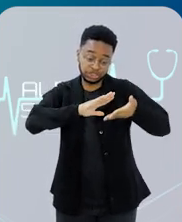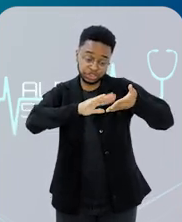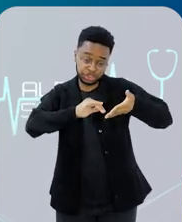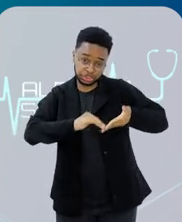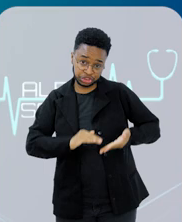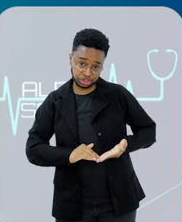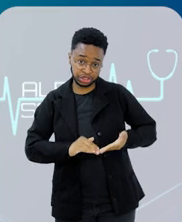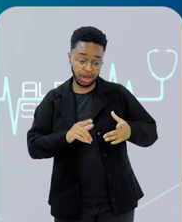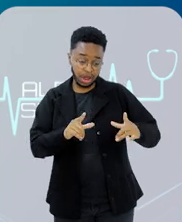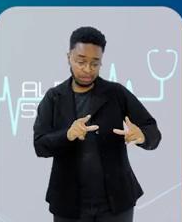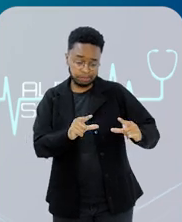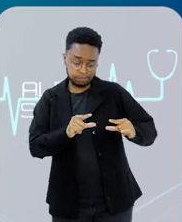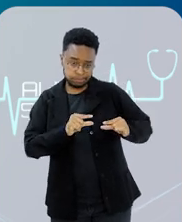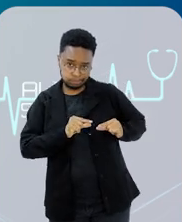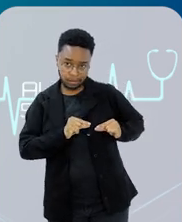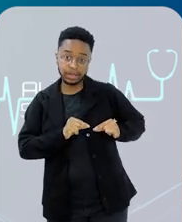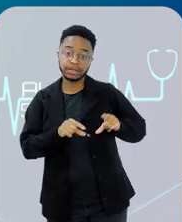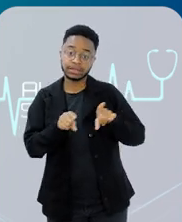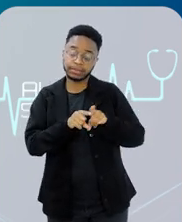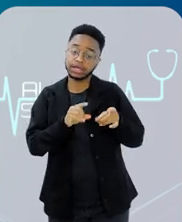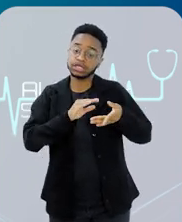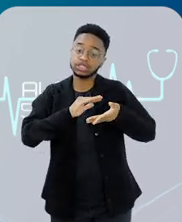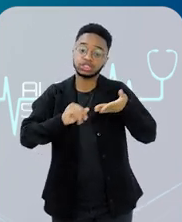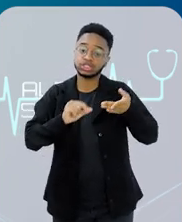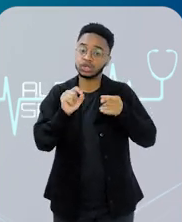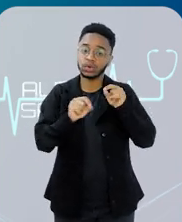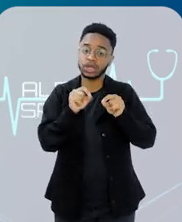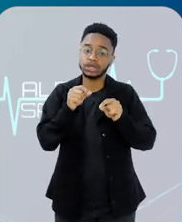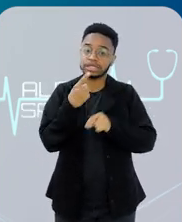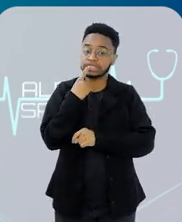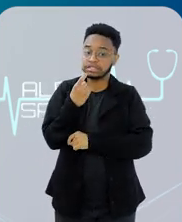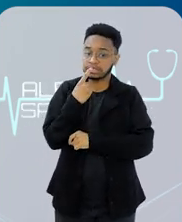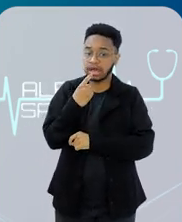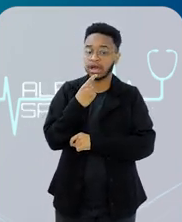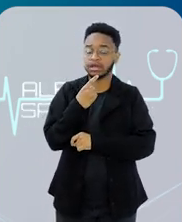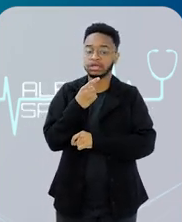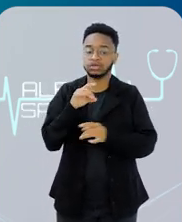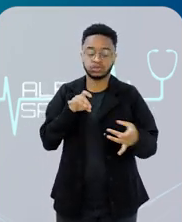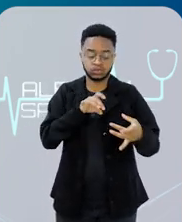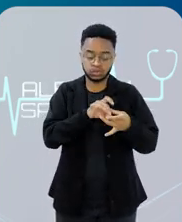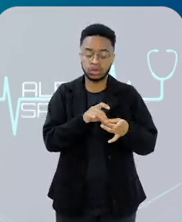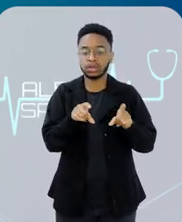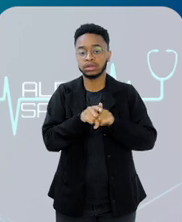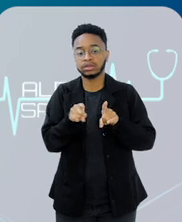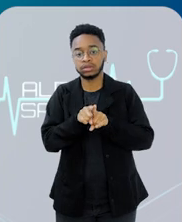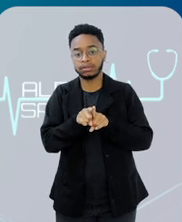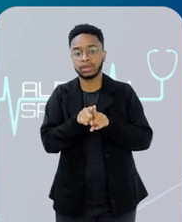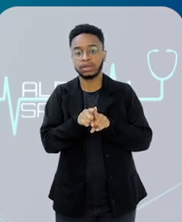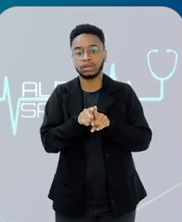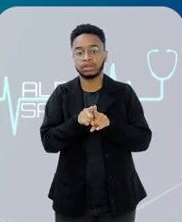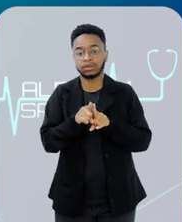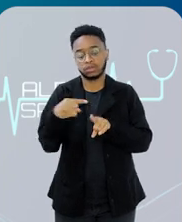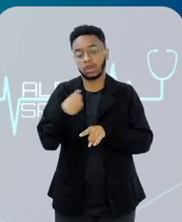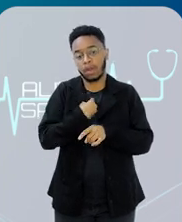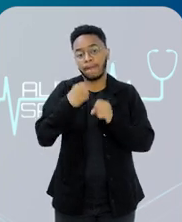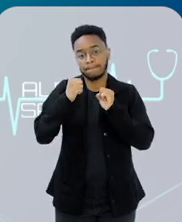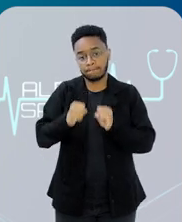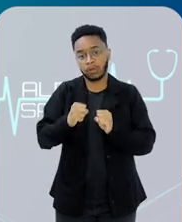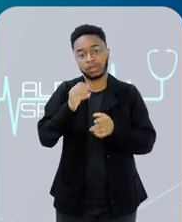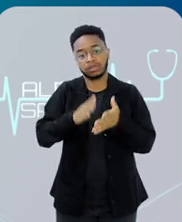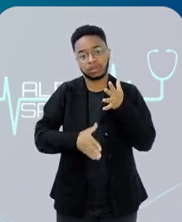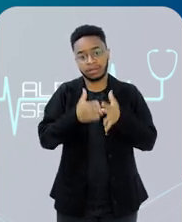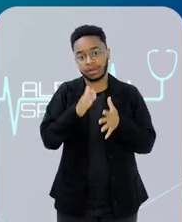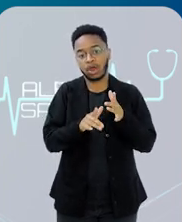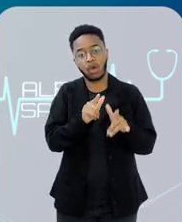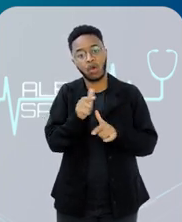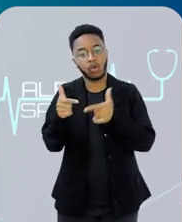a gente reduz, a gente tira mais nutrição sanguínea daquele tecido e a gente também pode